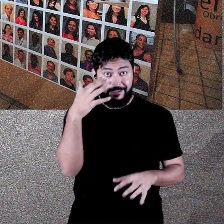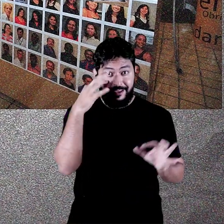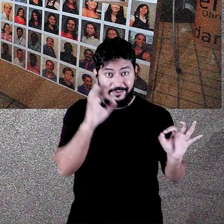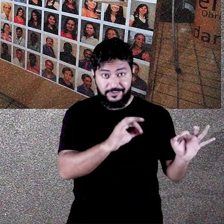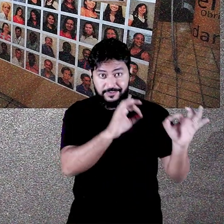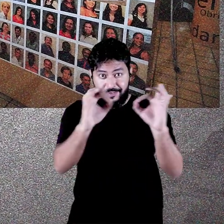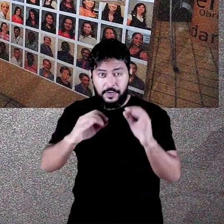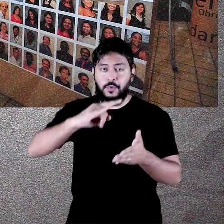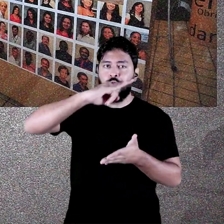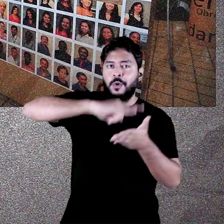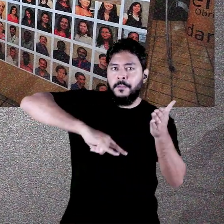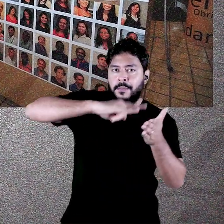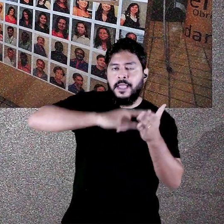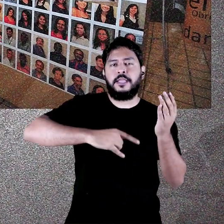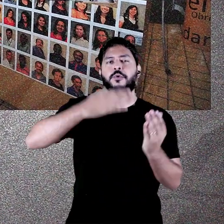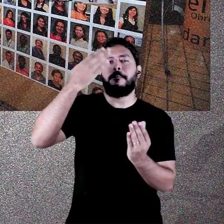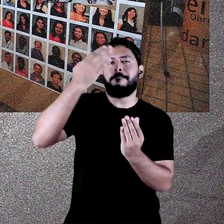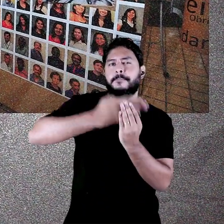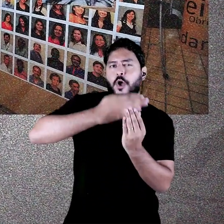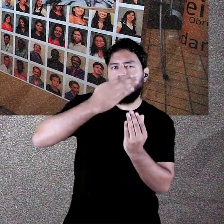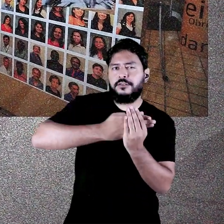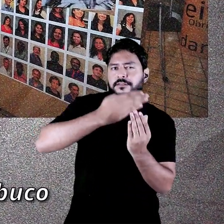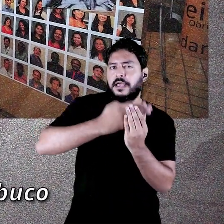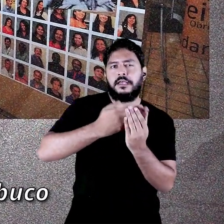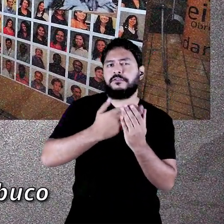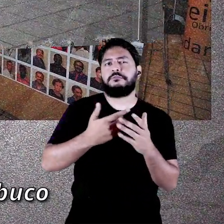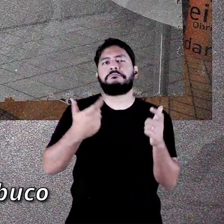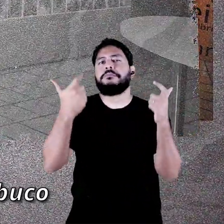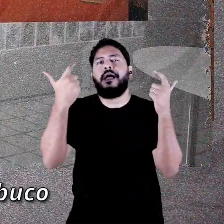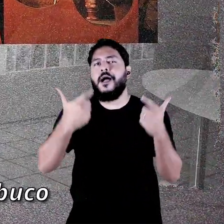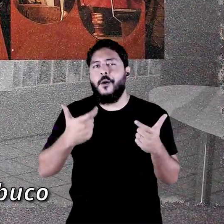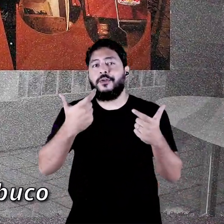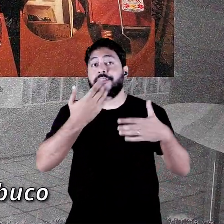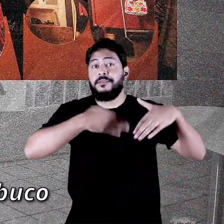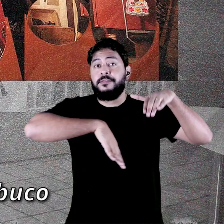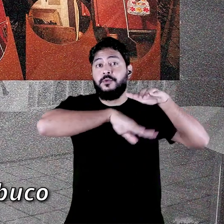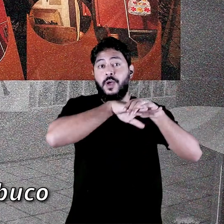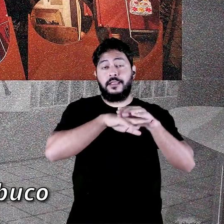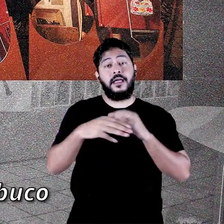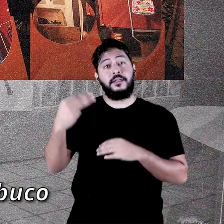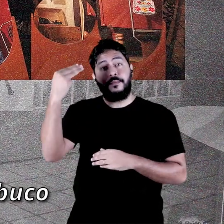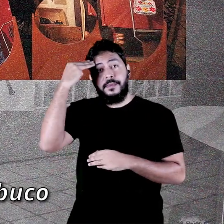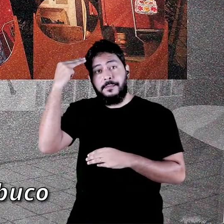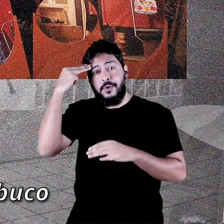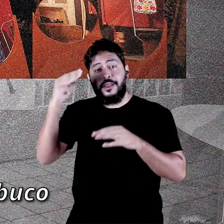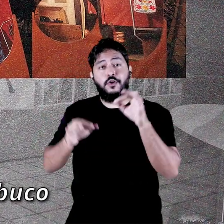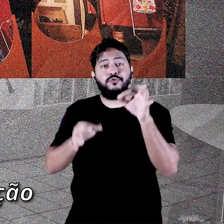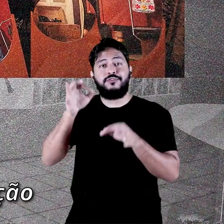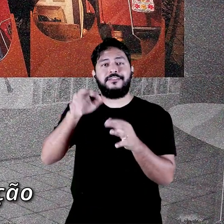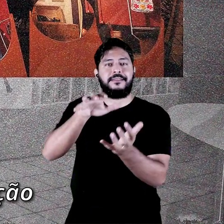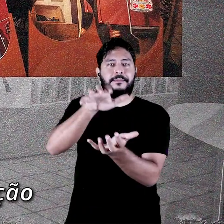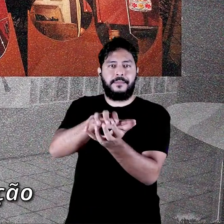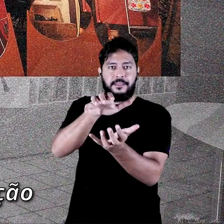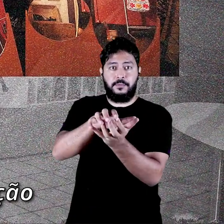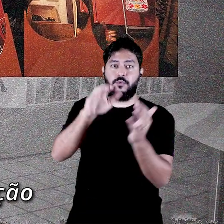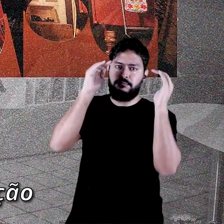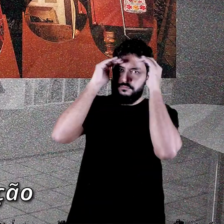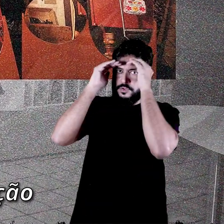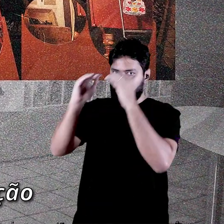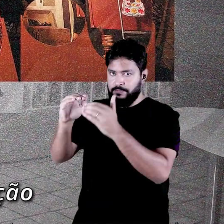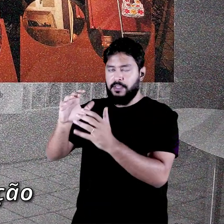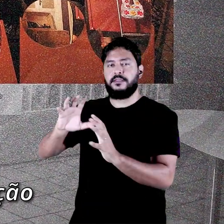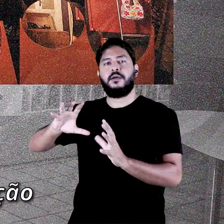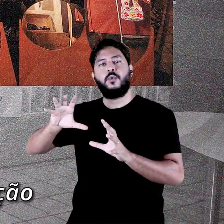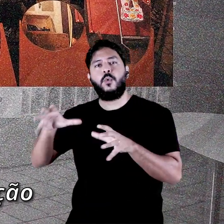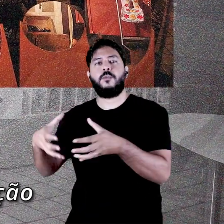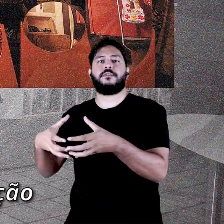de estrutura administrativa ao longo do século XX, compõem o acervo do Memorial da Justiça de Pernambuco, órgão subordinado à Comissão